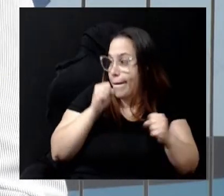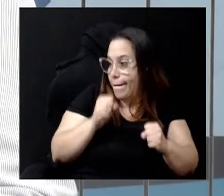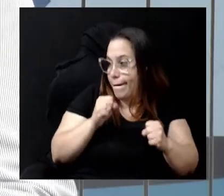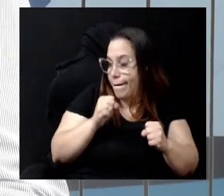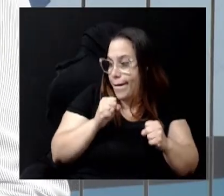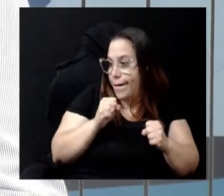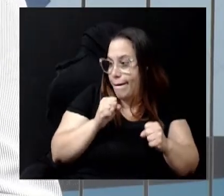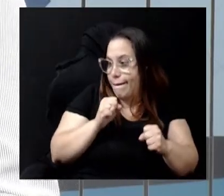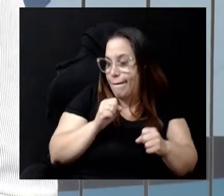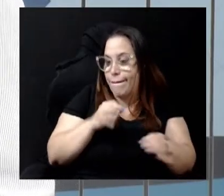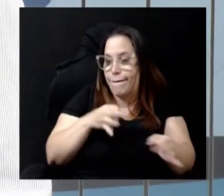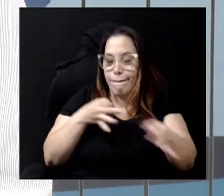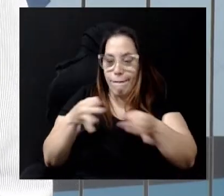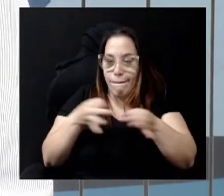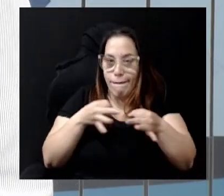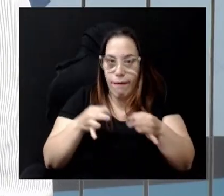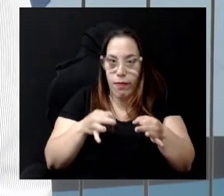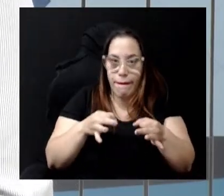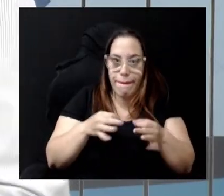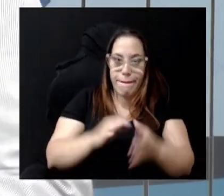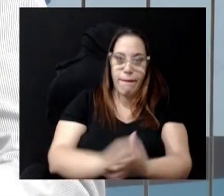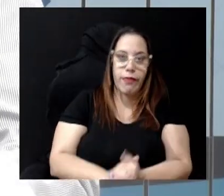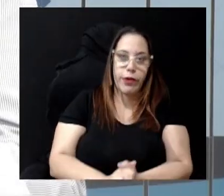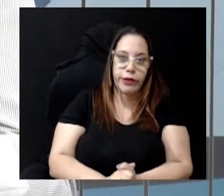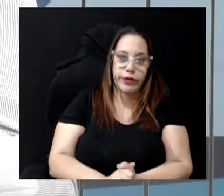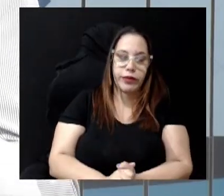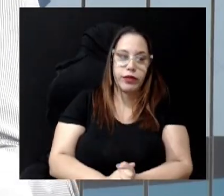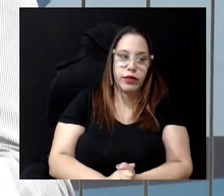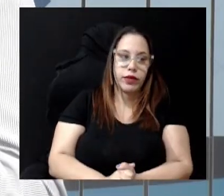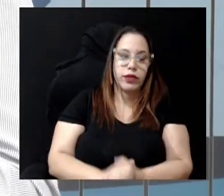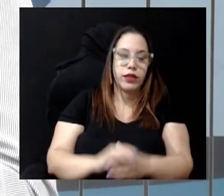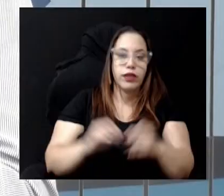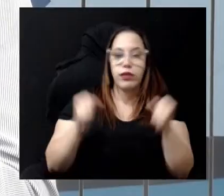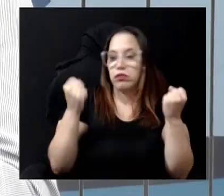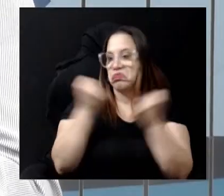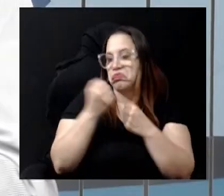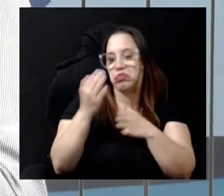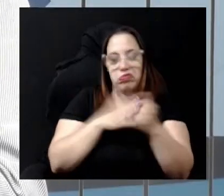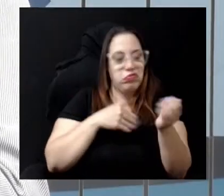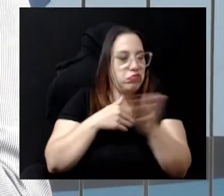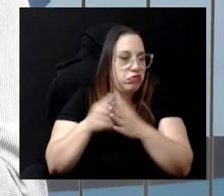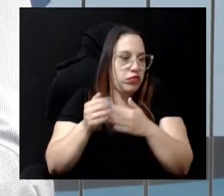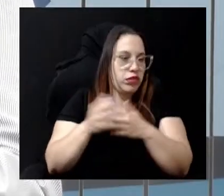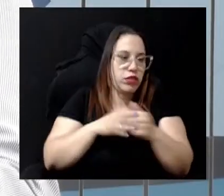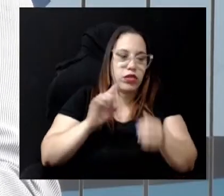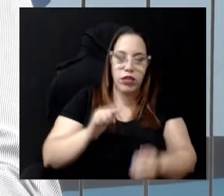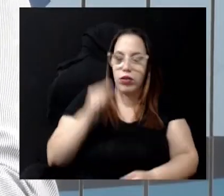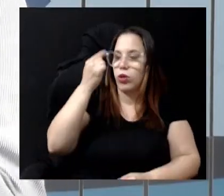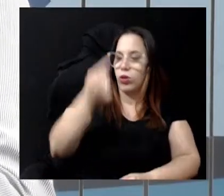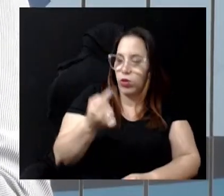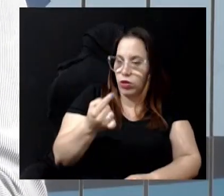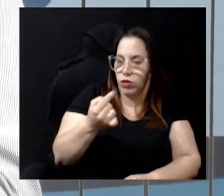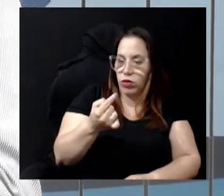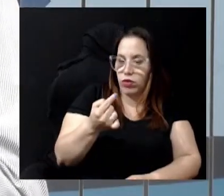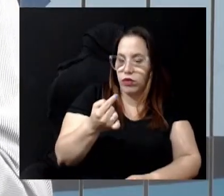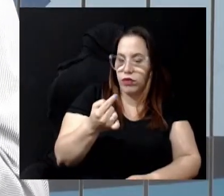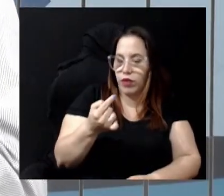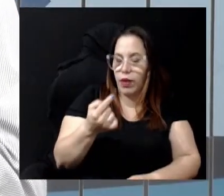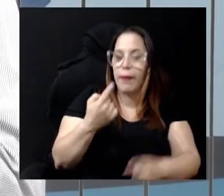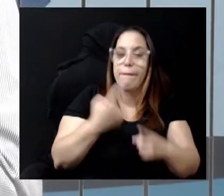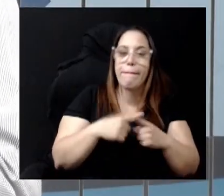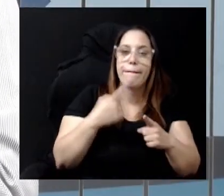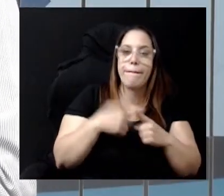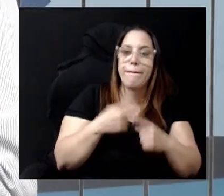comerciais, ou mesmo participar de atividades esportivas, qualquer outro tipo de ação que não isso. Porque a gente não pode esquecer